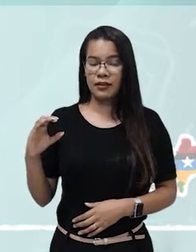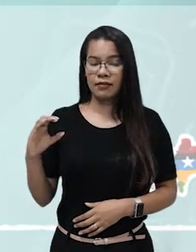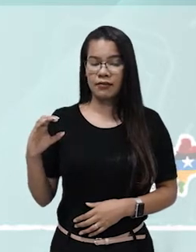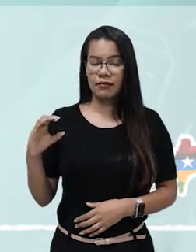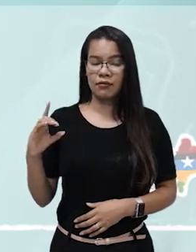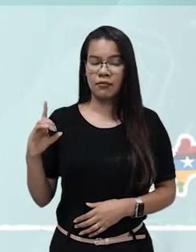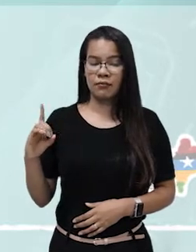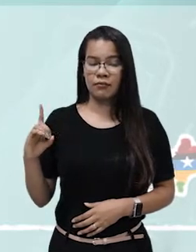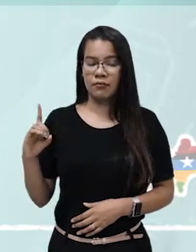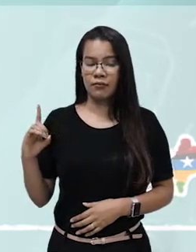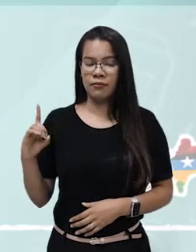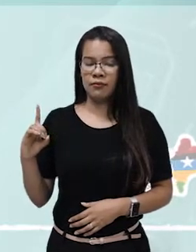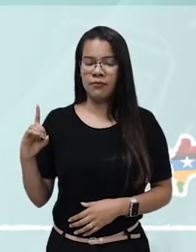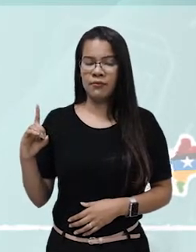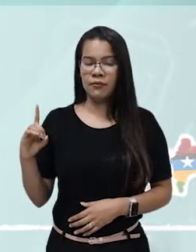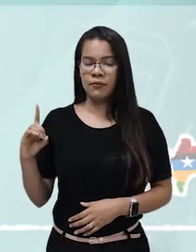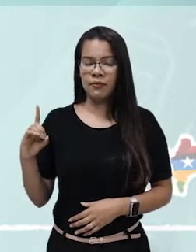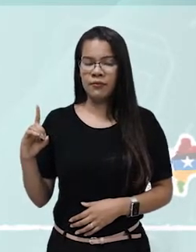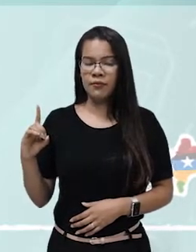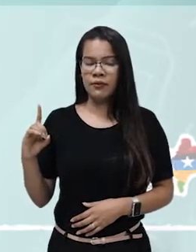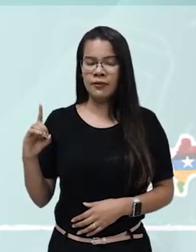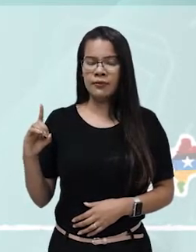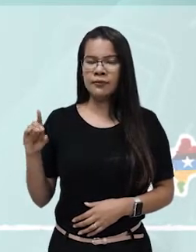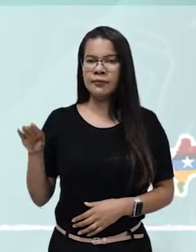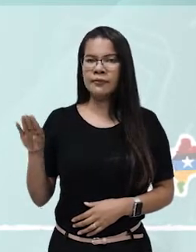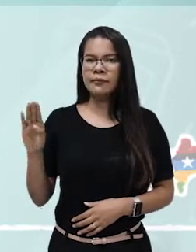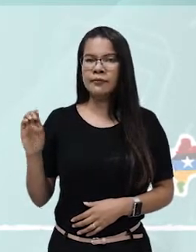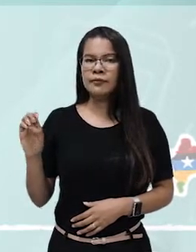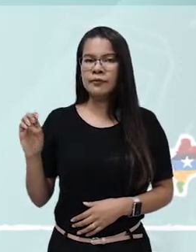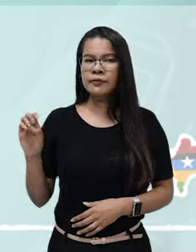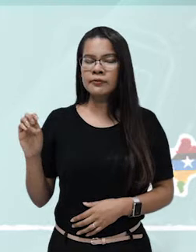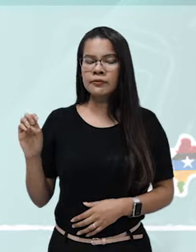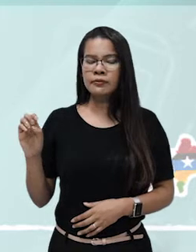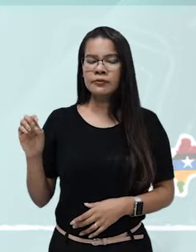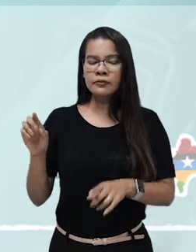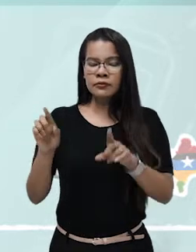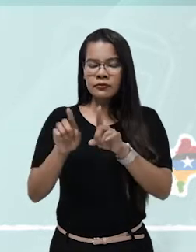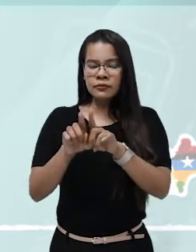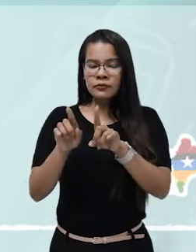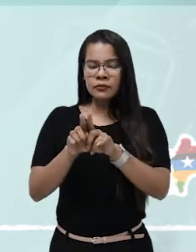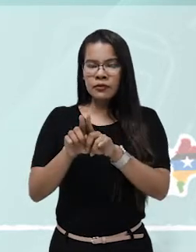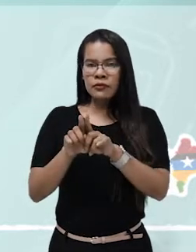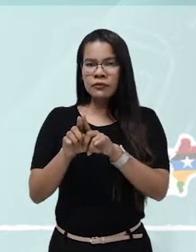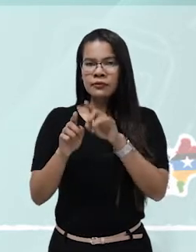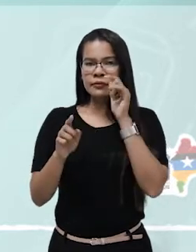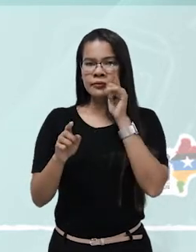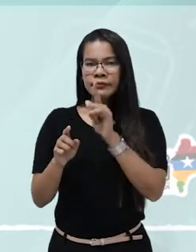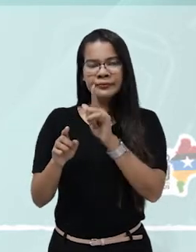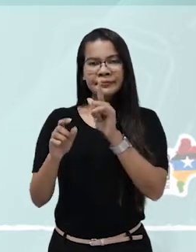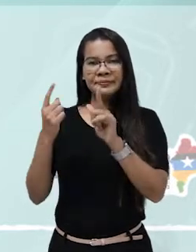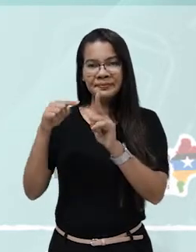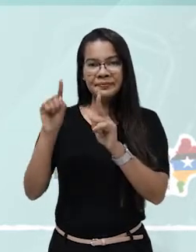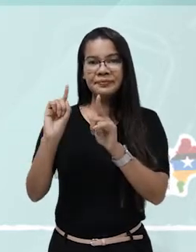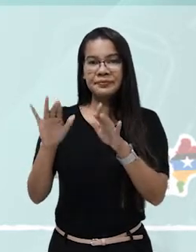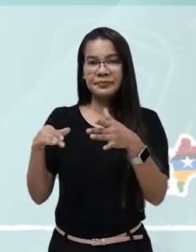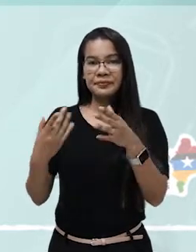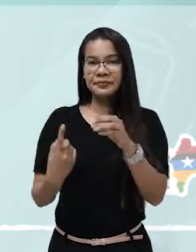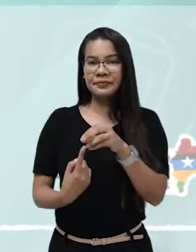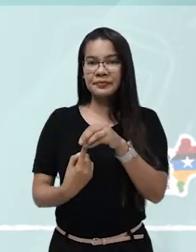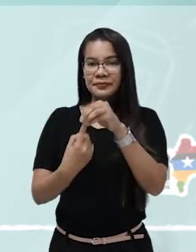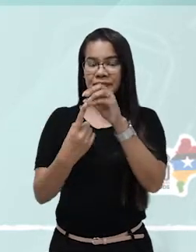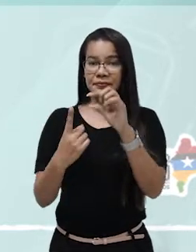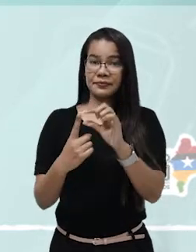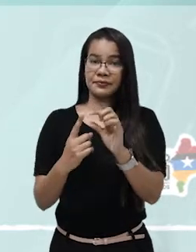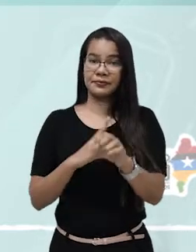Na letra D, légua e tênis recebe acento. Açúcar e vírus, álbum, também recebem acento. Então, a única que não